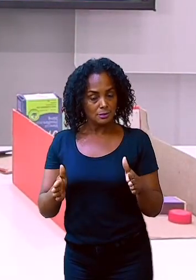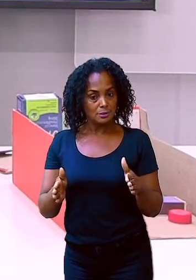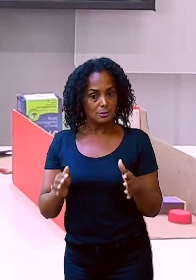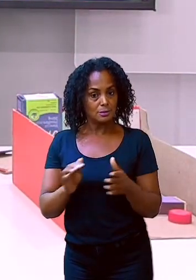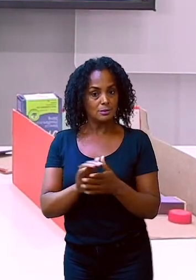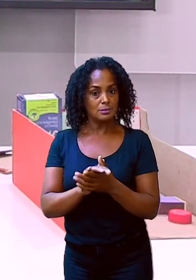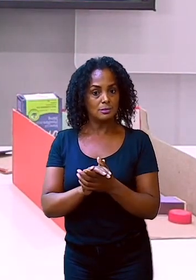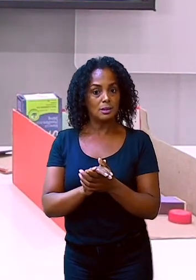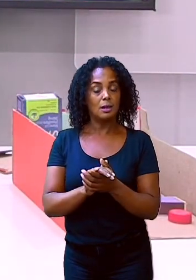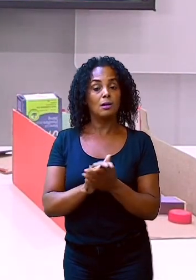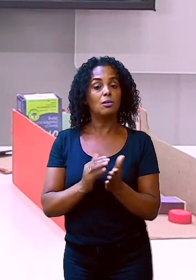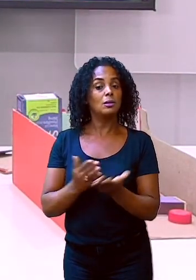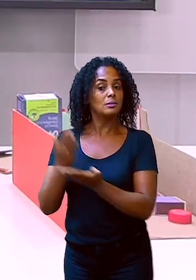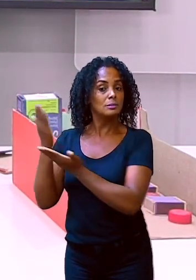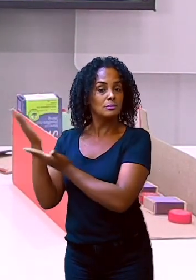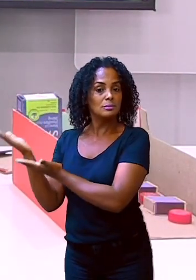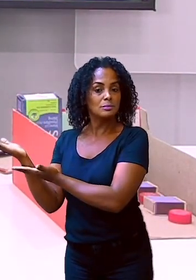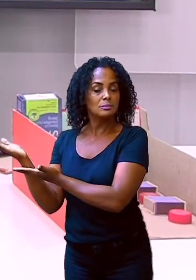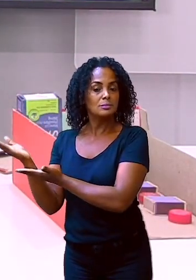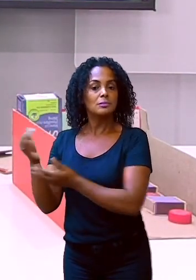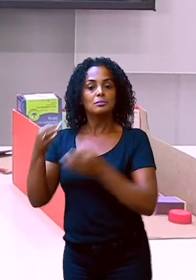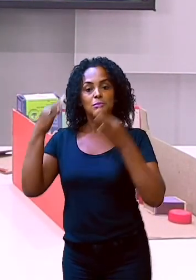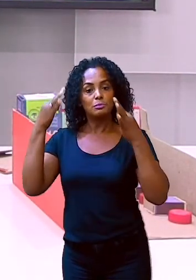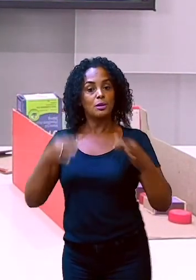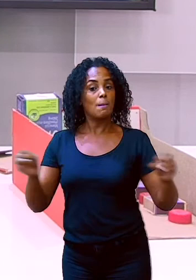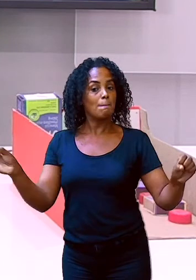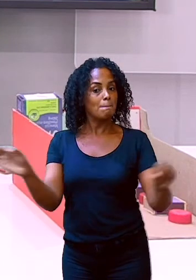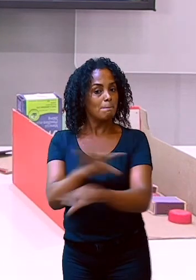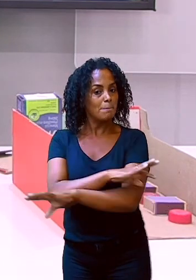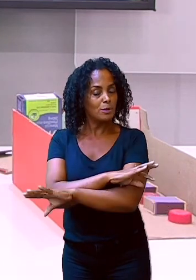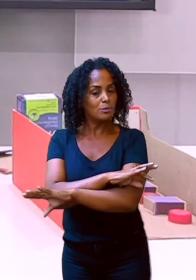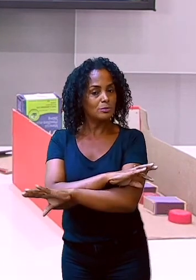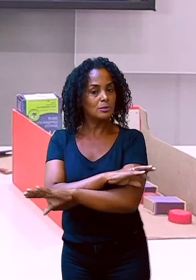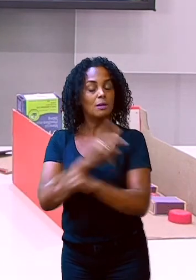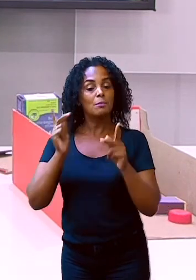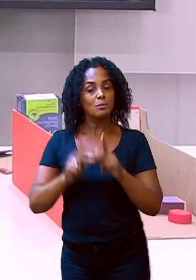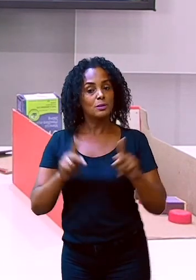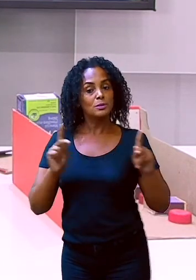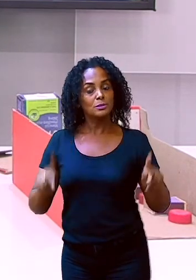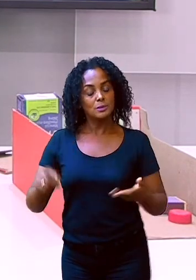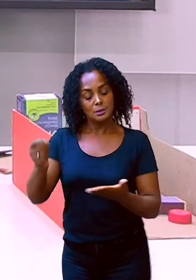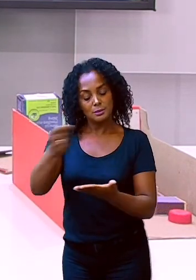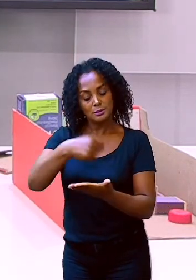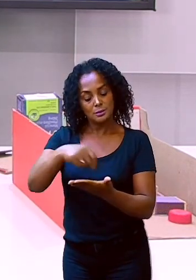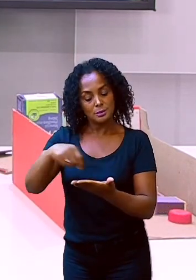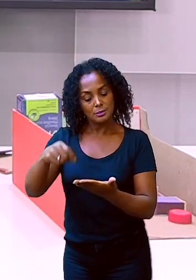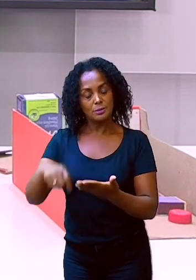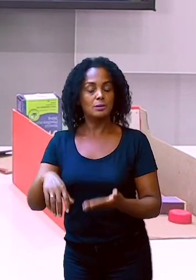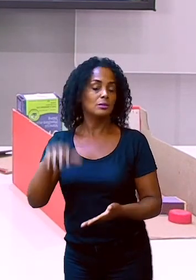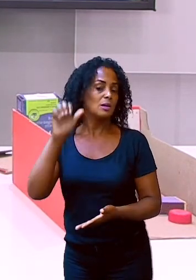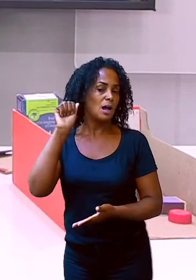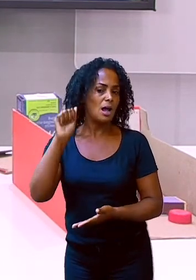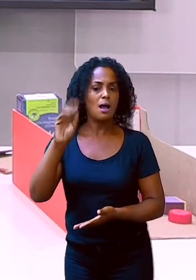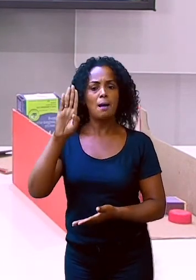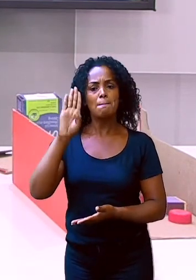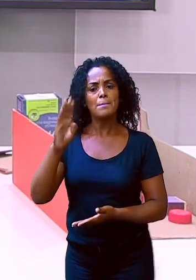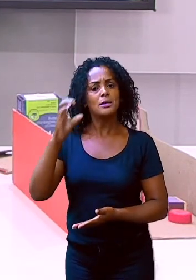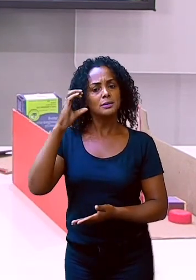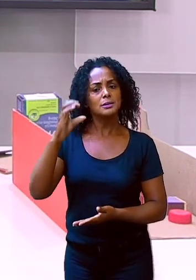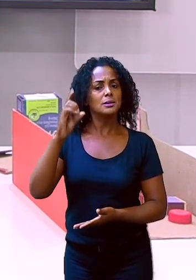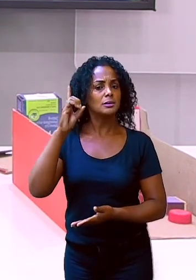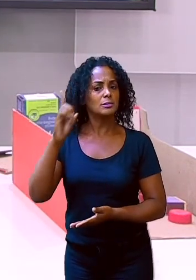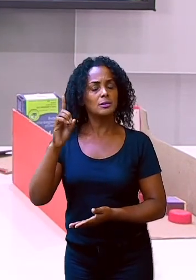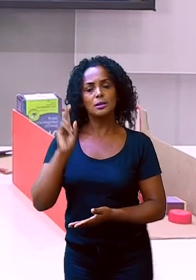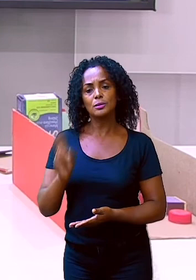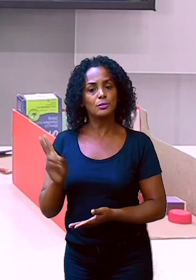ó. Olha aqui essa daqui, por exemplo, a professora já anotou, né, a letra A, B, C, D, e é